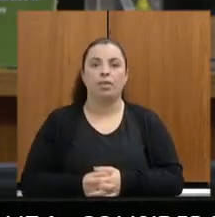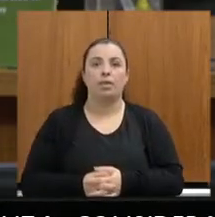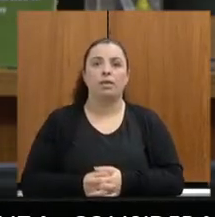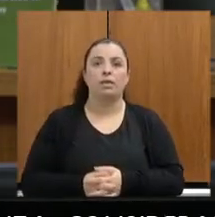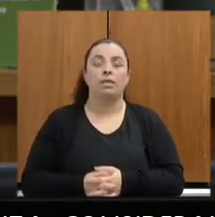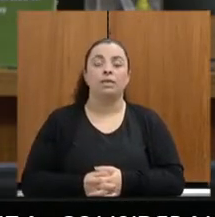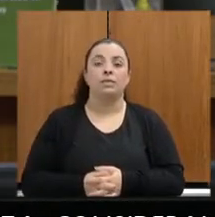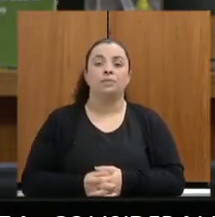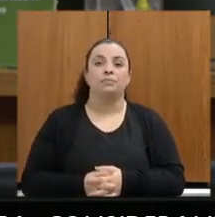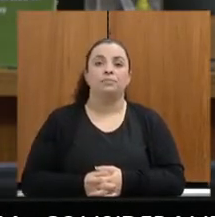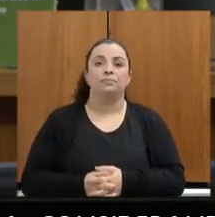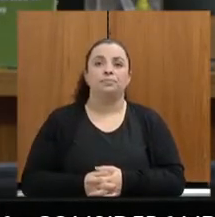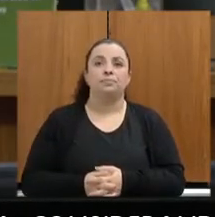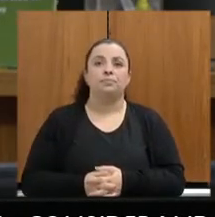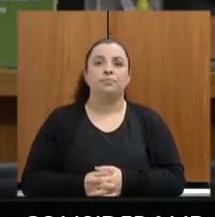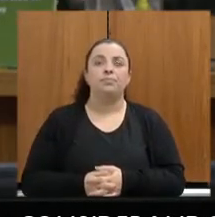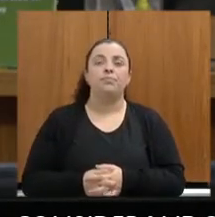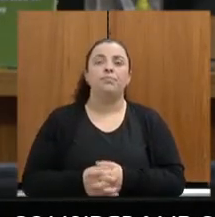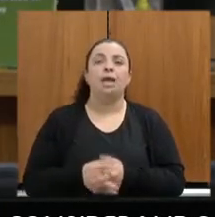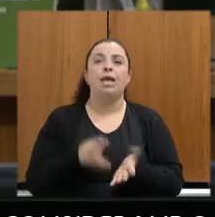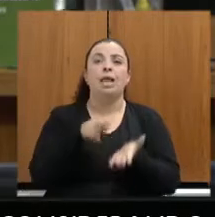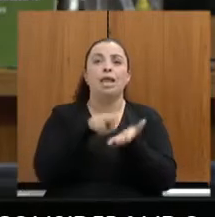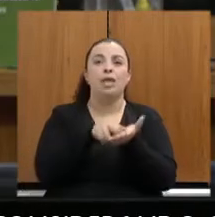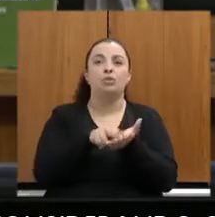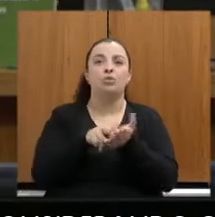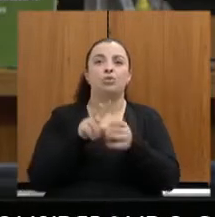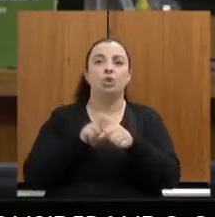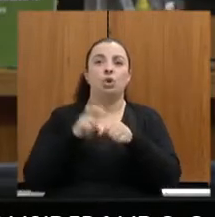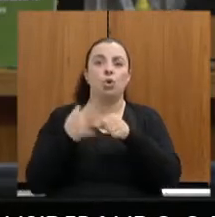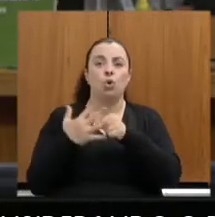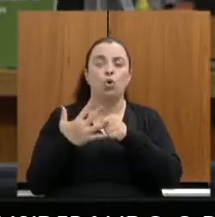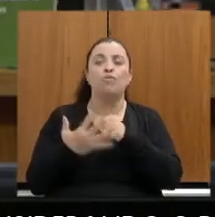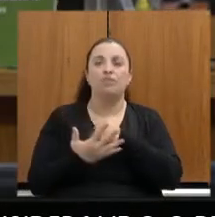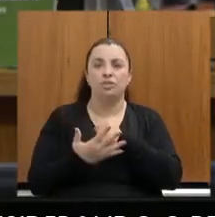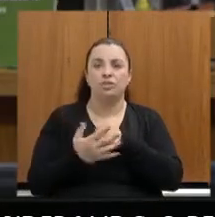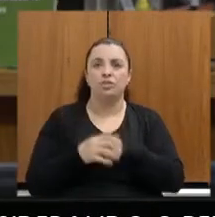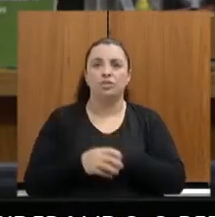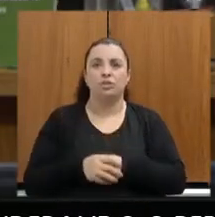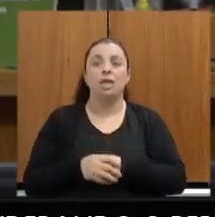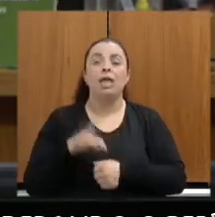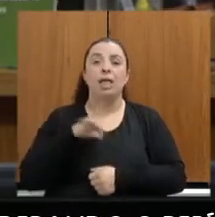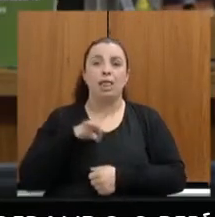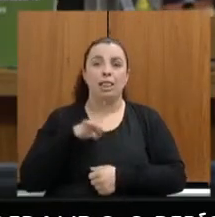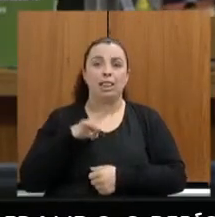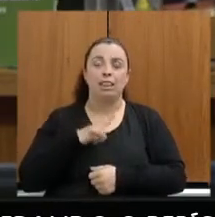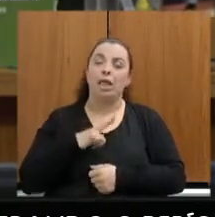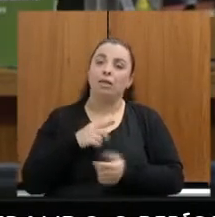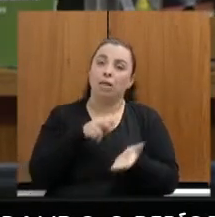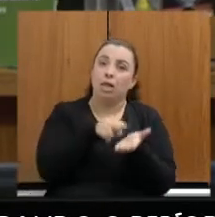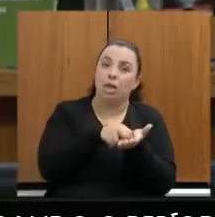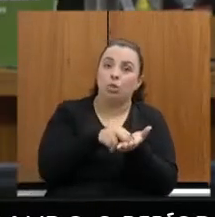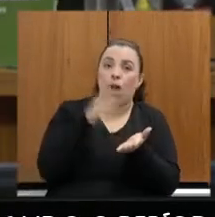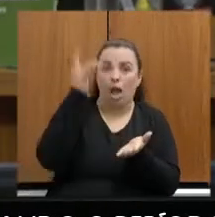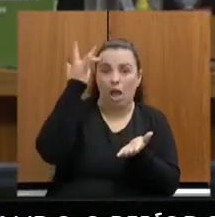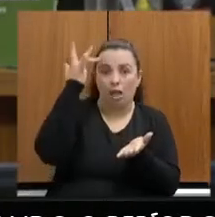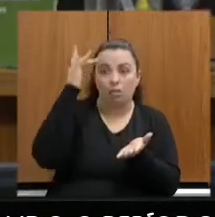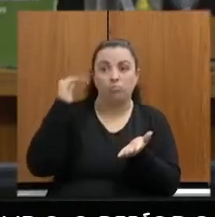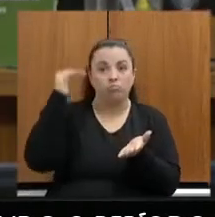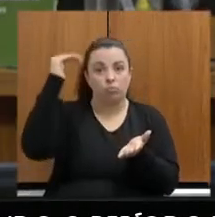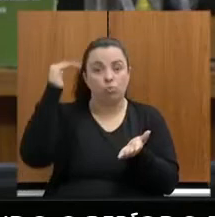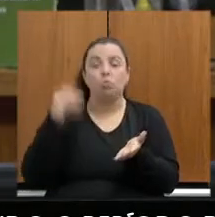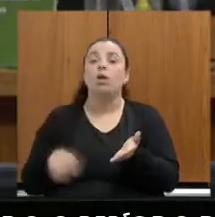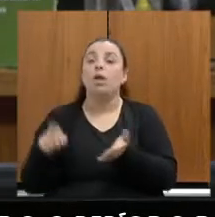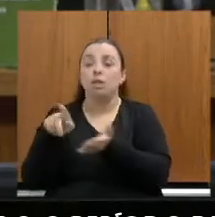Valeu destaque né nossa aí é só leite os adultos 550 nós temos mais 40 leitos pediátricos mas demonstrando como